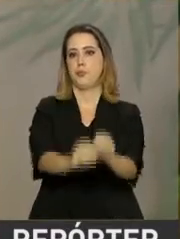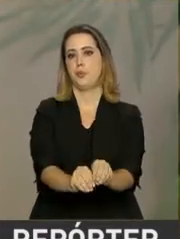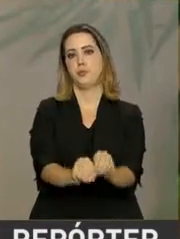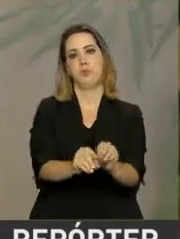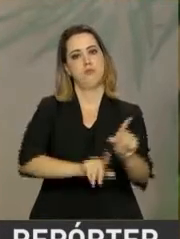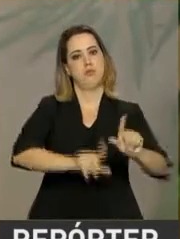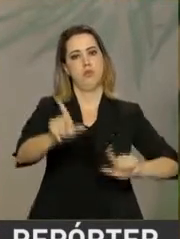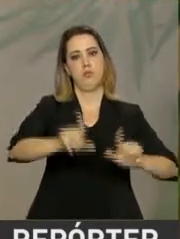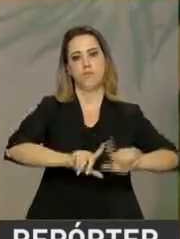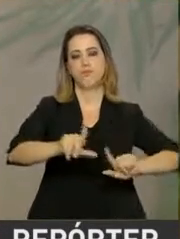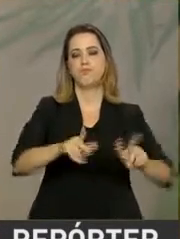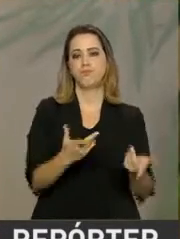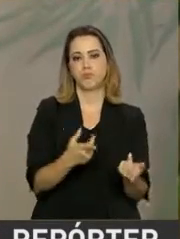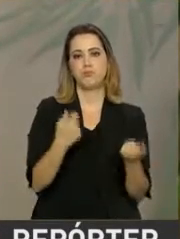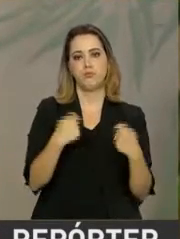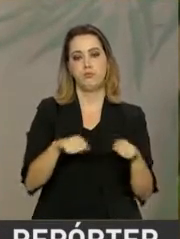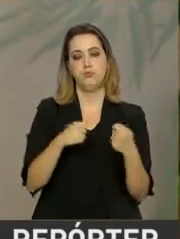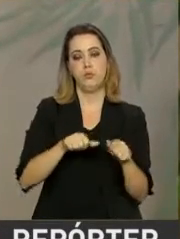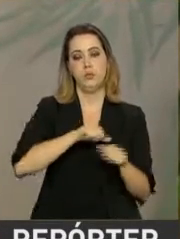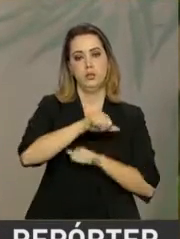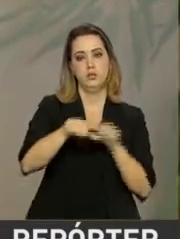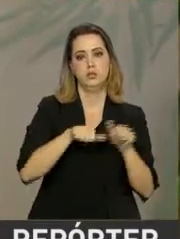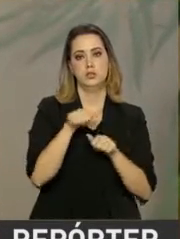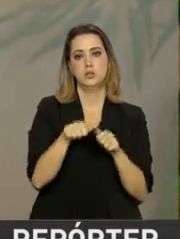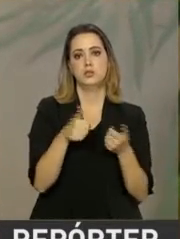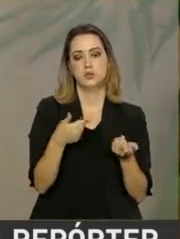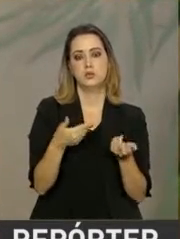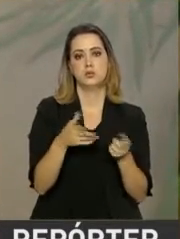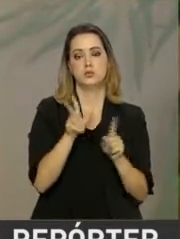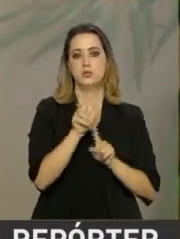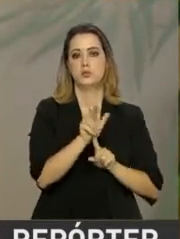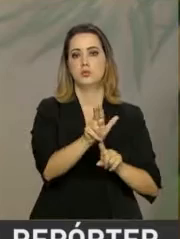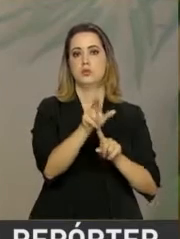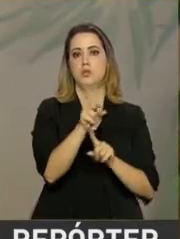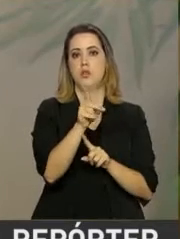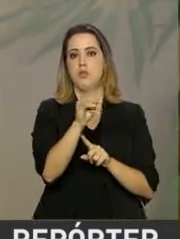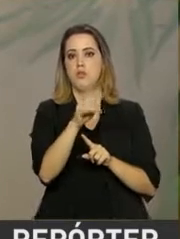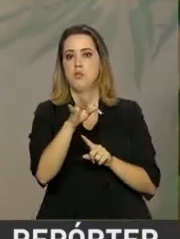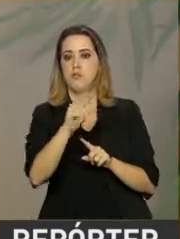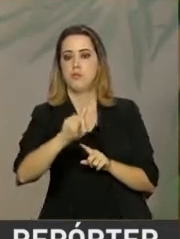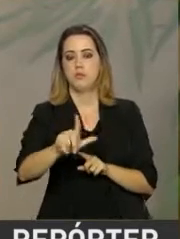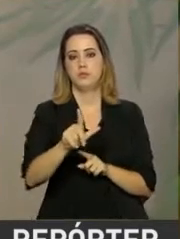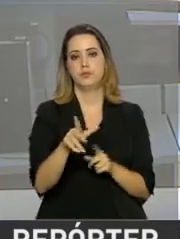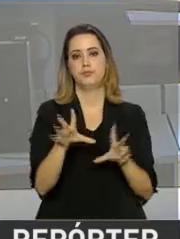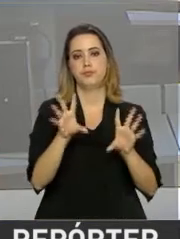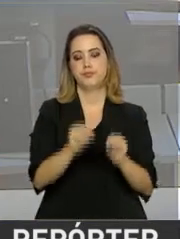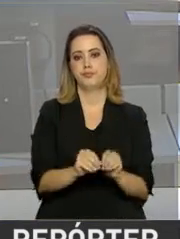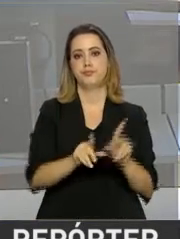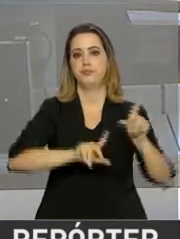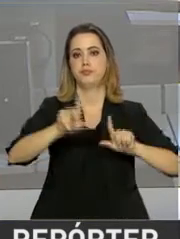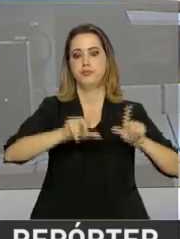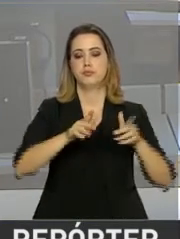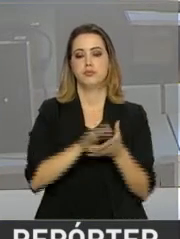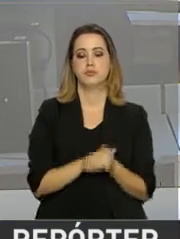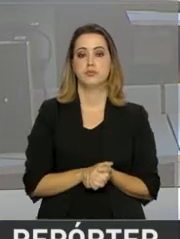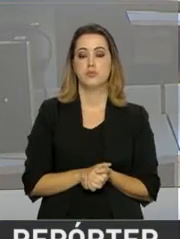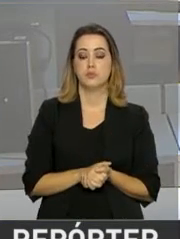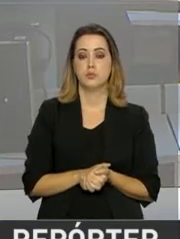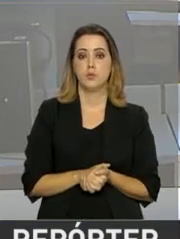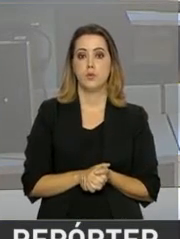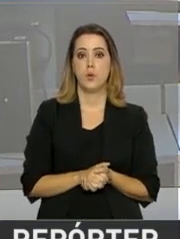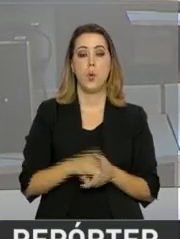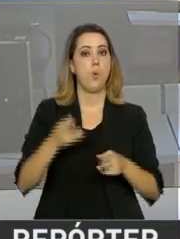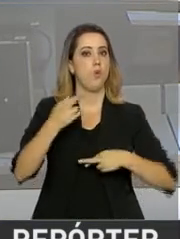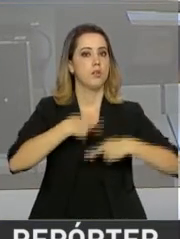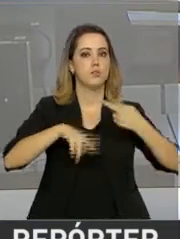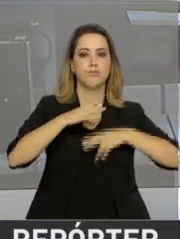com a sua instalação pronta, apta para receber só o sinal digital, vai ficar sem televisão. O Grande Prêmio